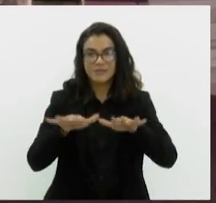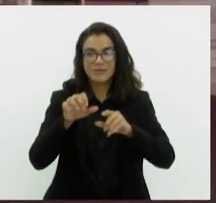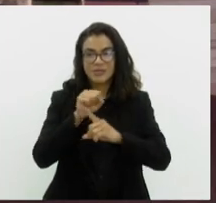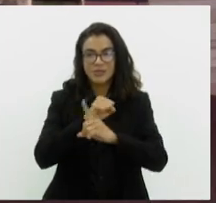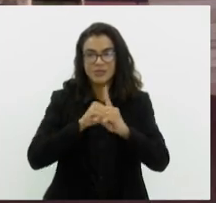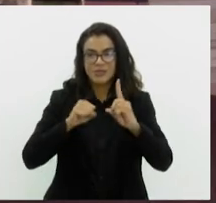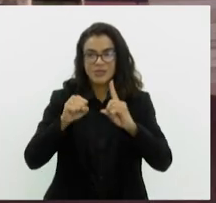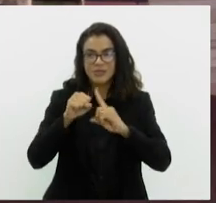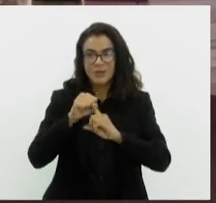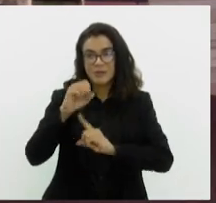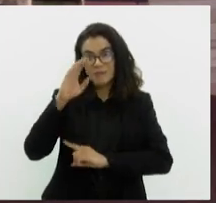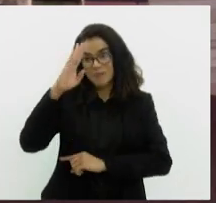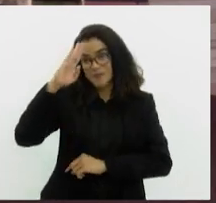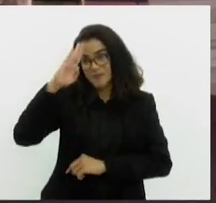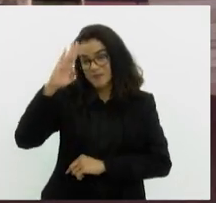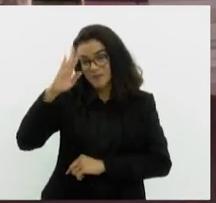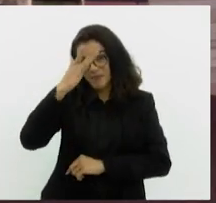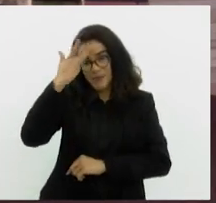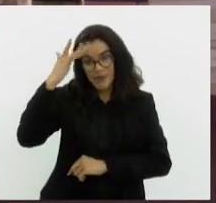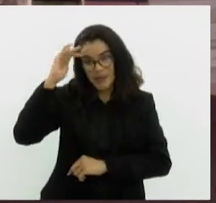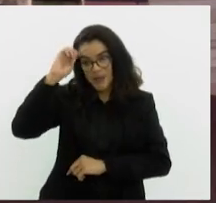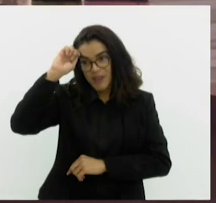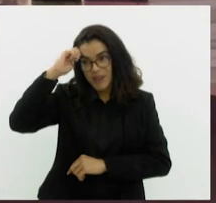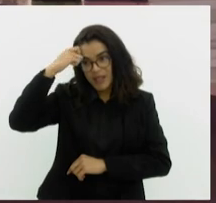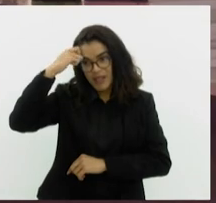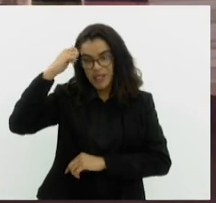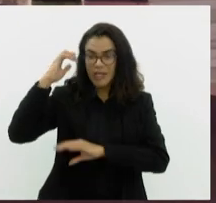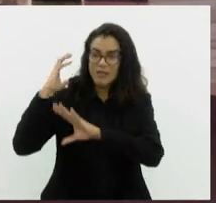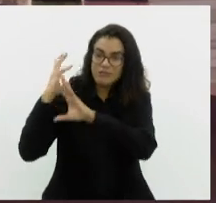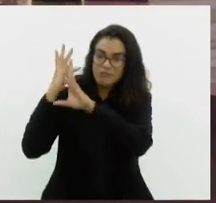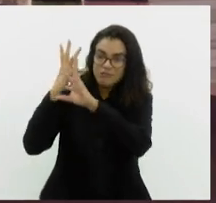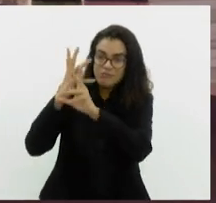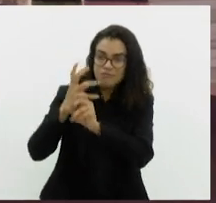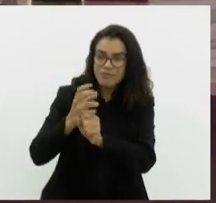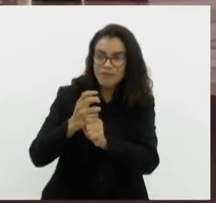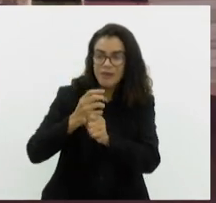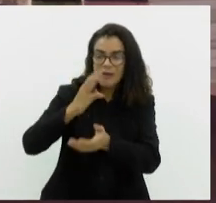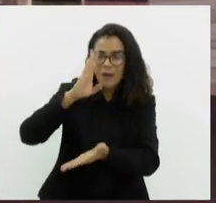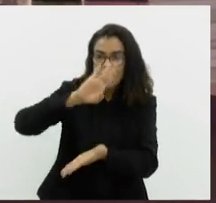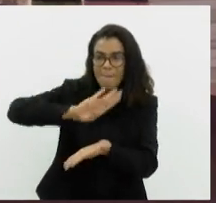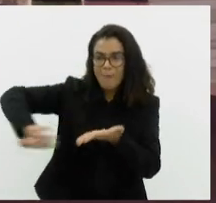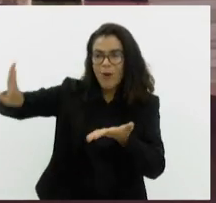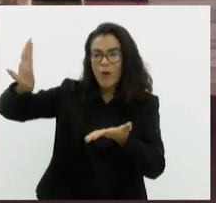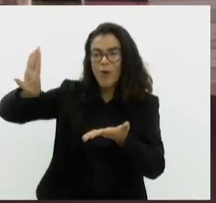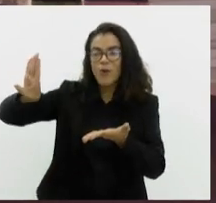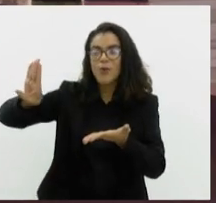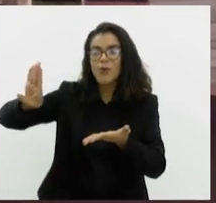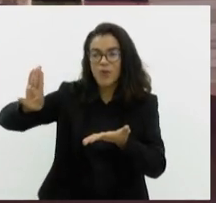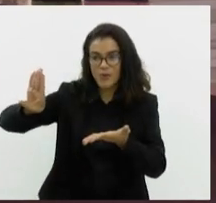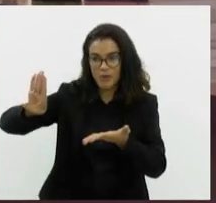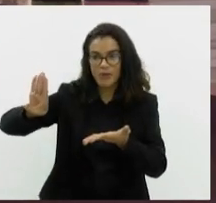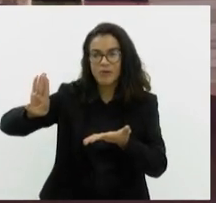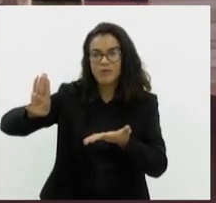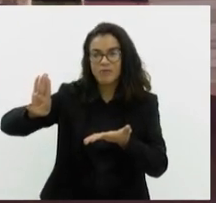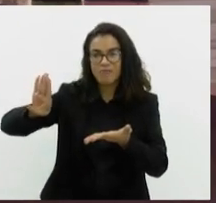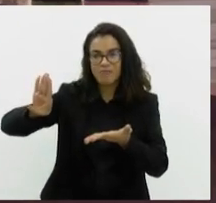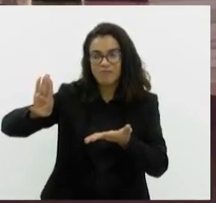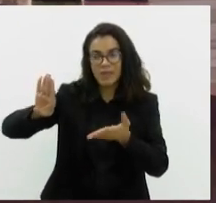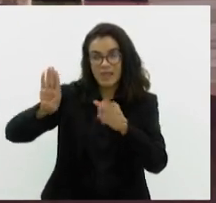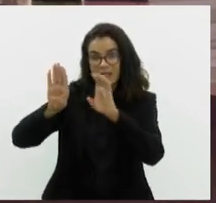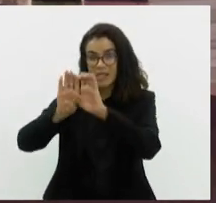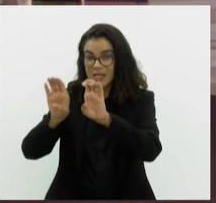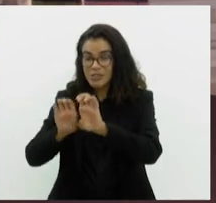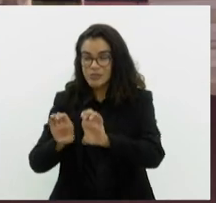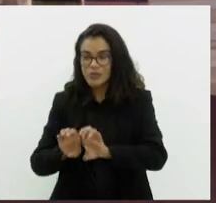social, sobretudo das pessoas negras historicamente apartadas do nosso da estrutura